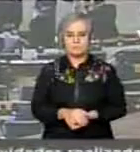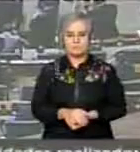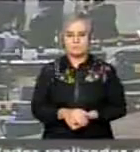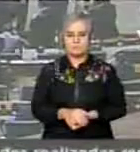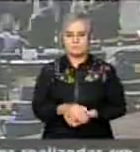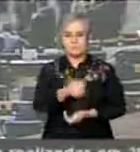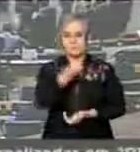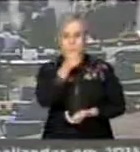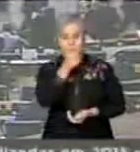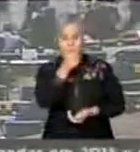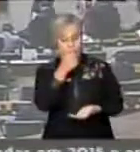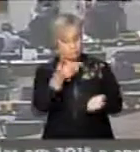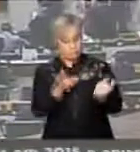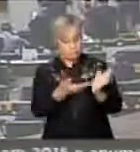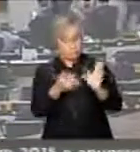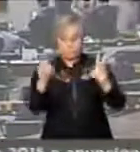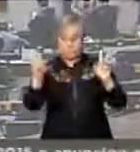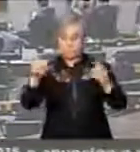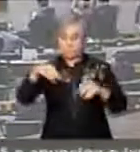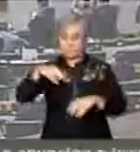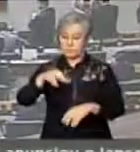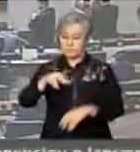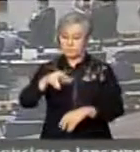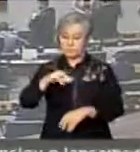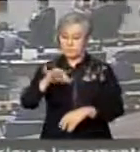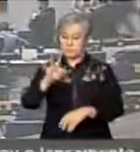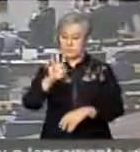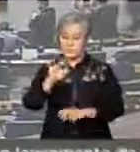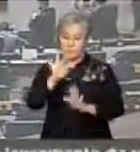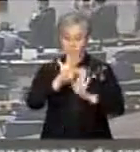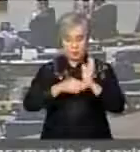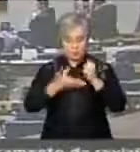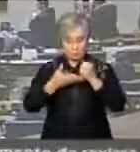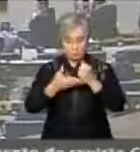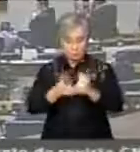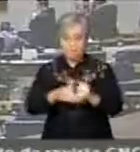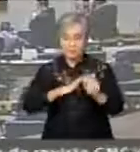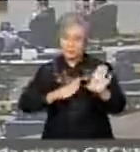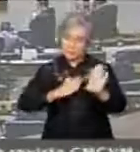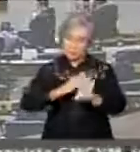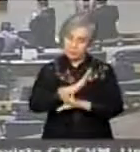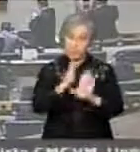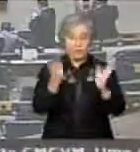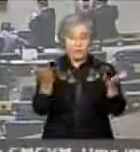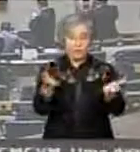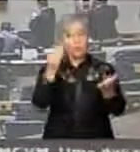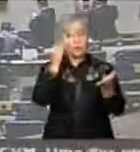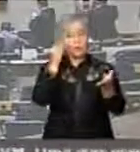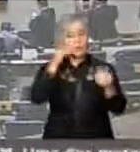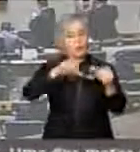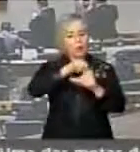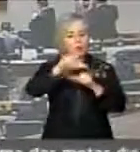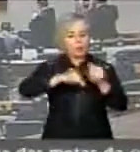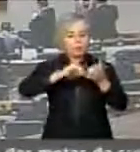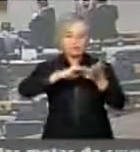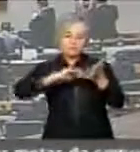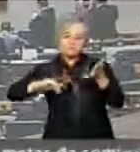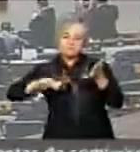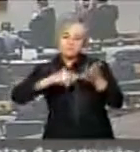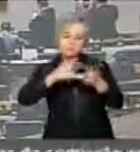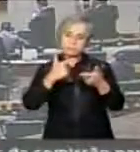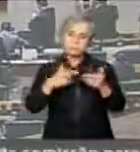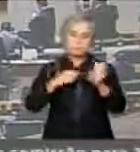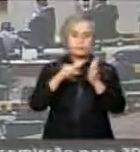Depois de aprovado, então, o mérito da medida provisória, o texto base, agora as tentativas de modificações, deputado Luiz Carlos Raule, para falar sobre o